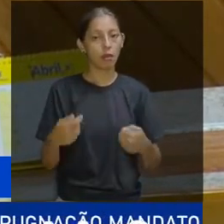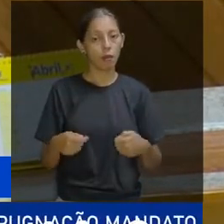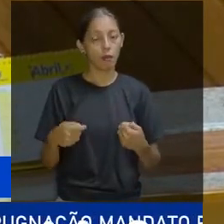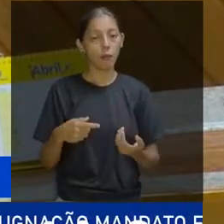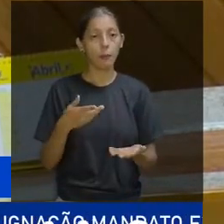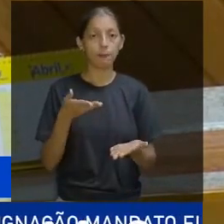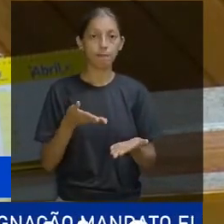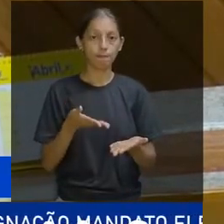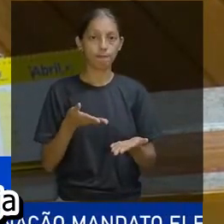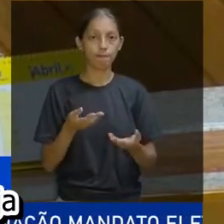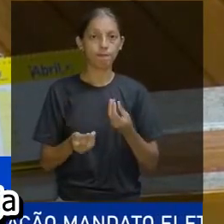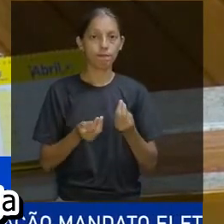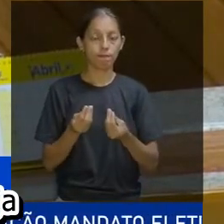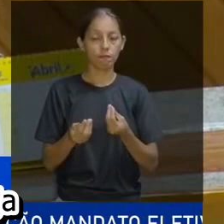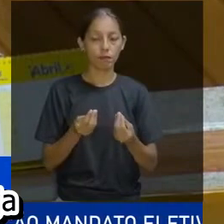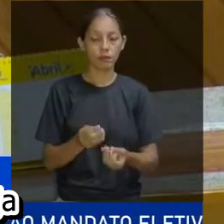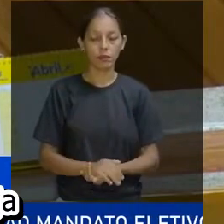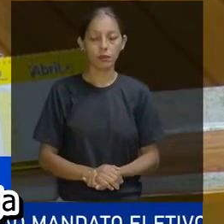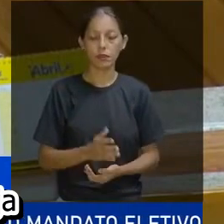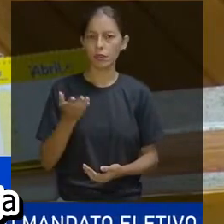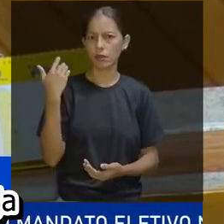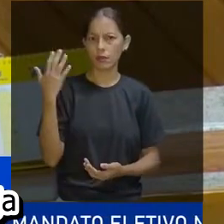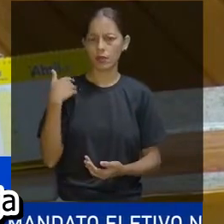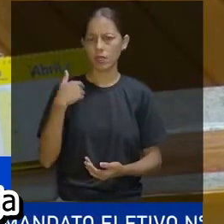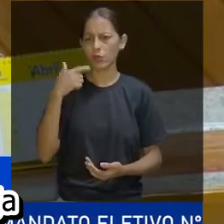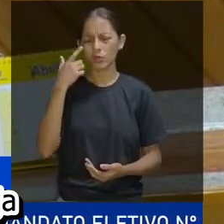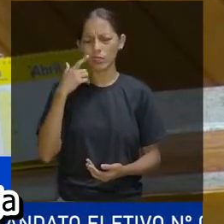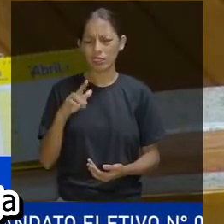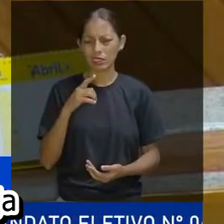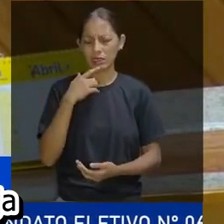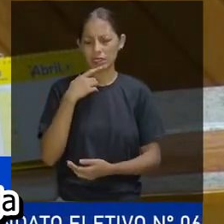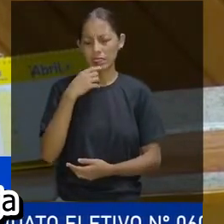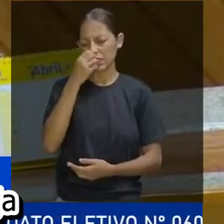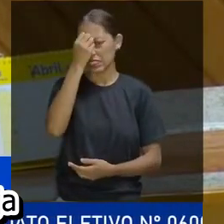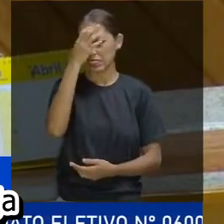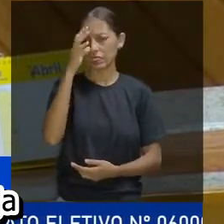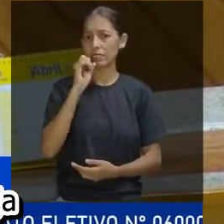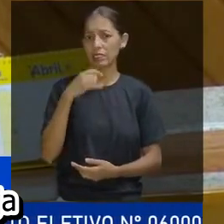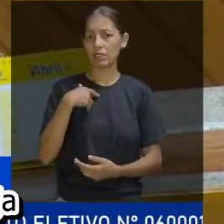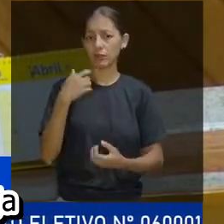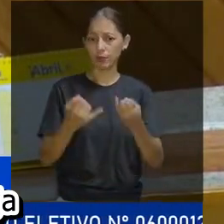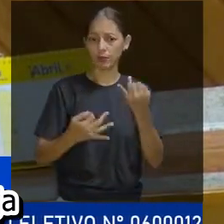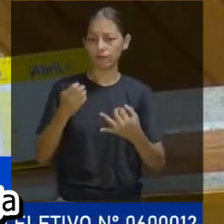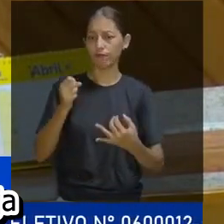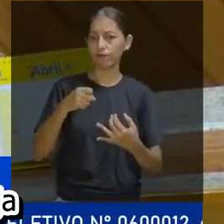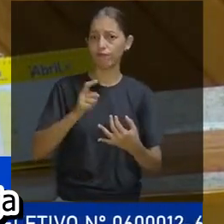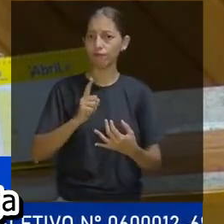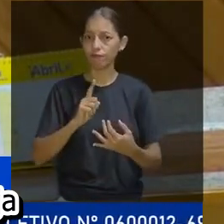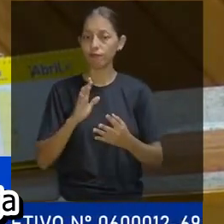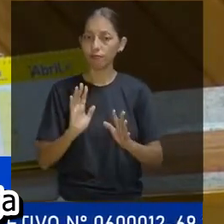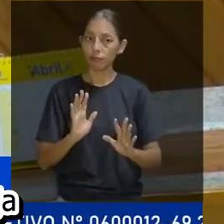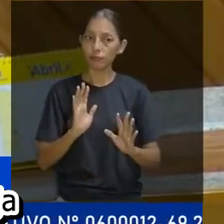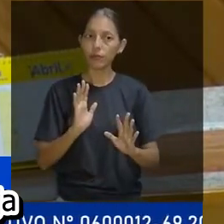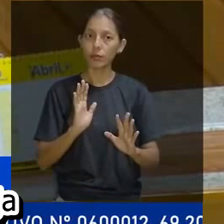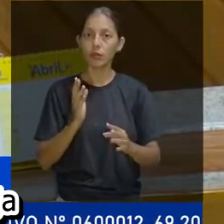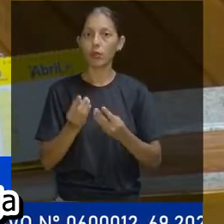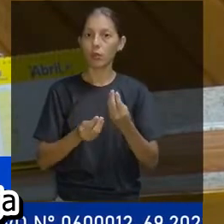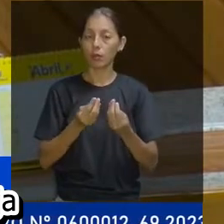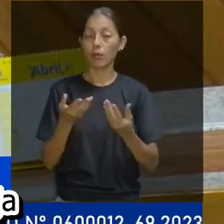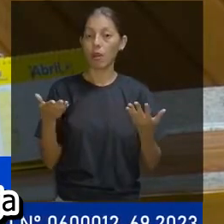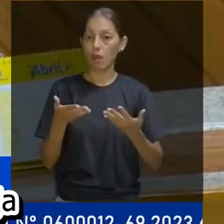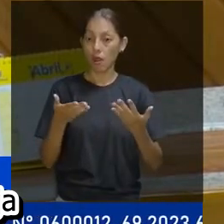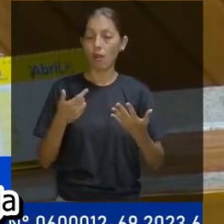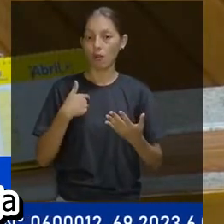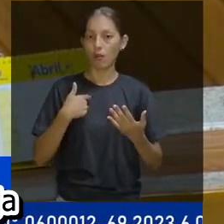nesse processo anterior, senhor presidente, mas me parece que, ainda que seja exatamente uma reprodução